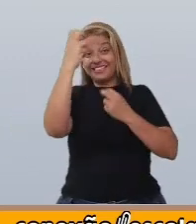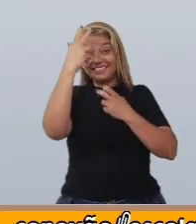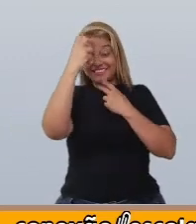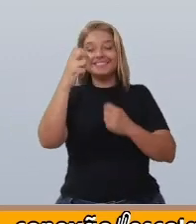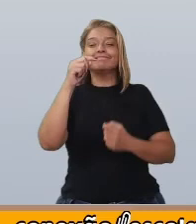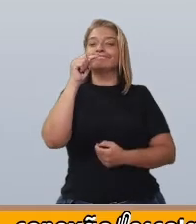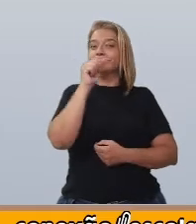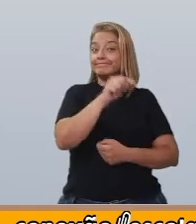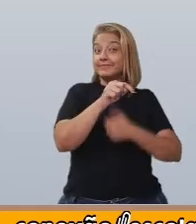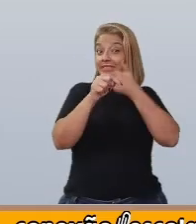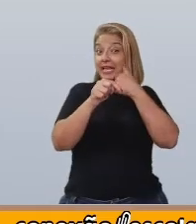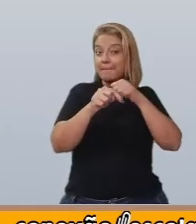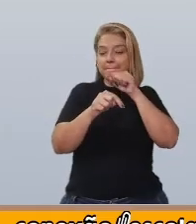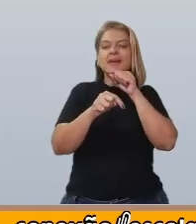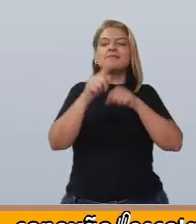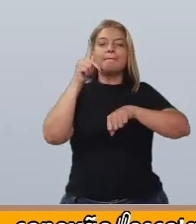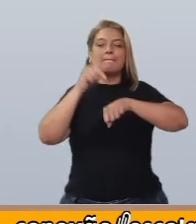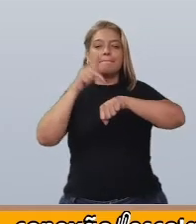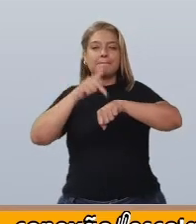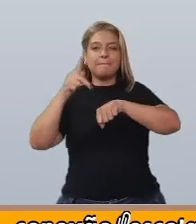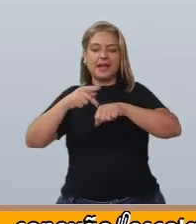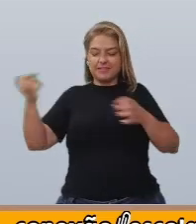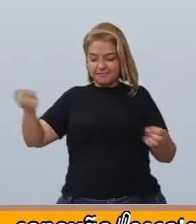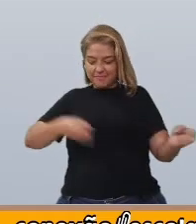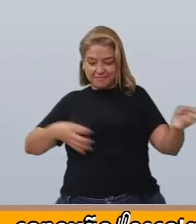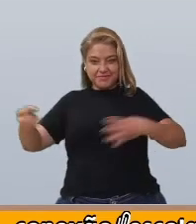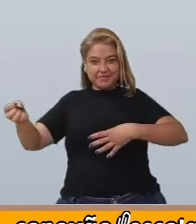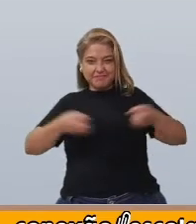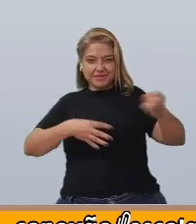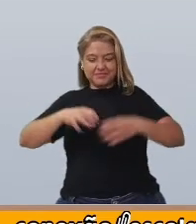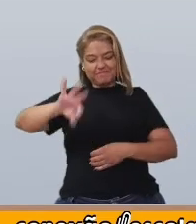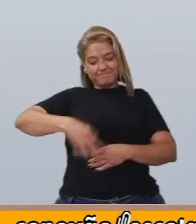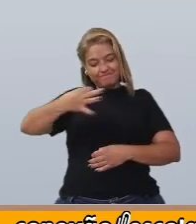cabra coloca pedras na barriga do lobo.